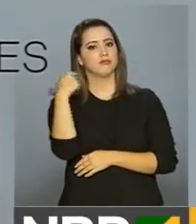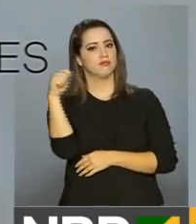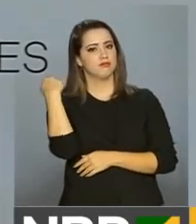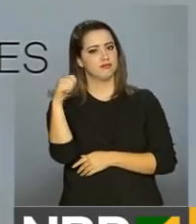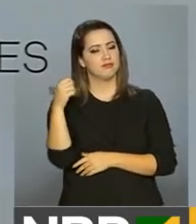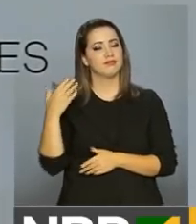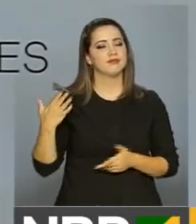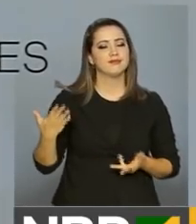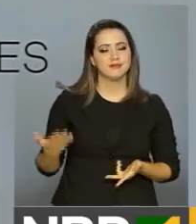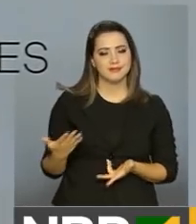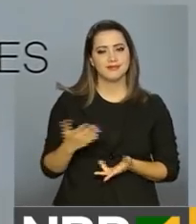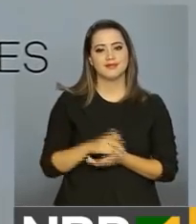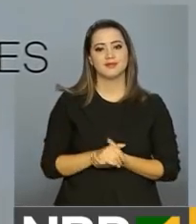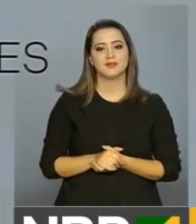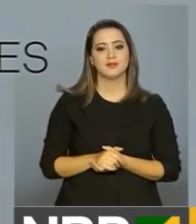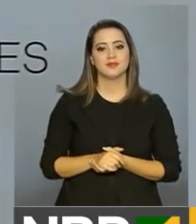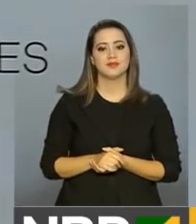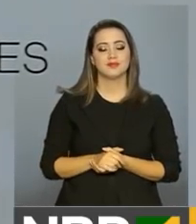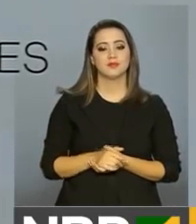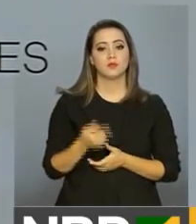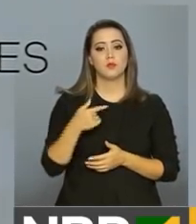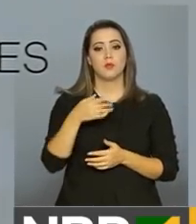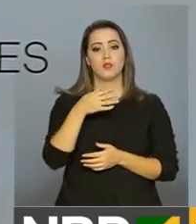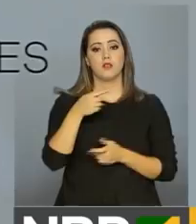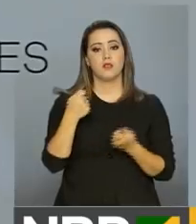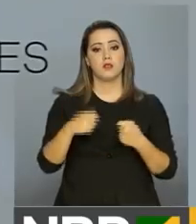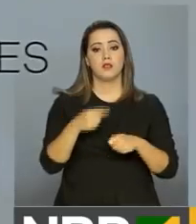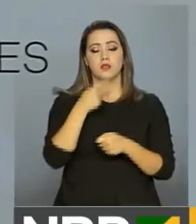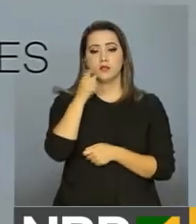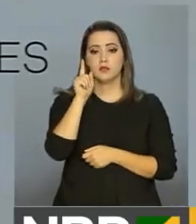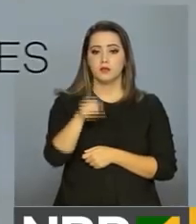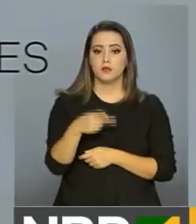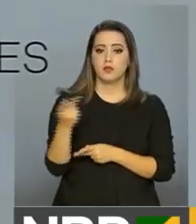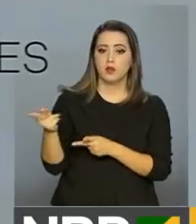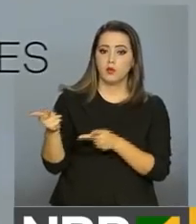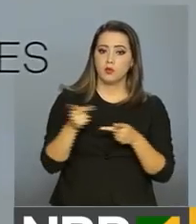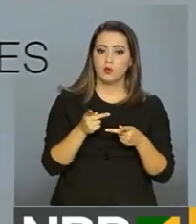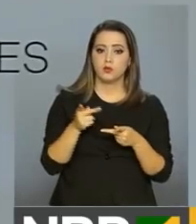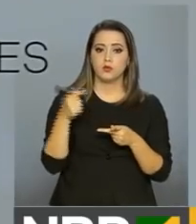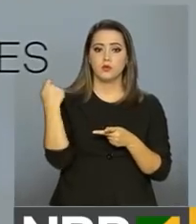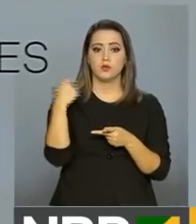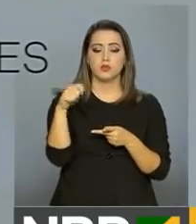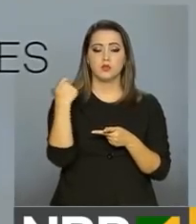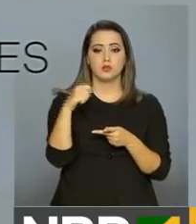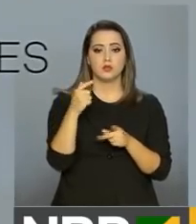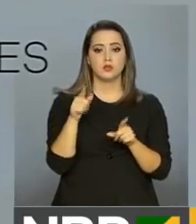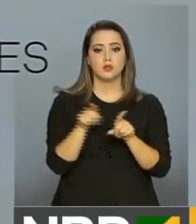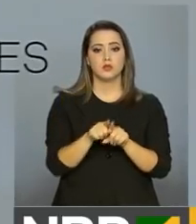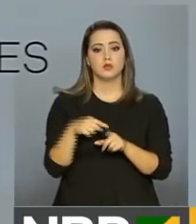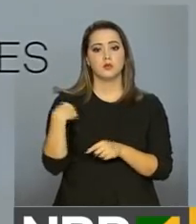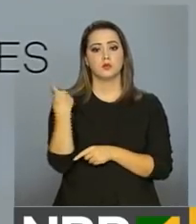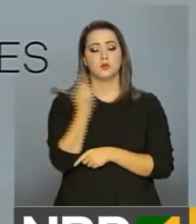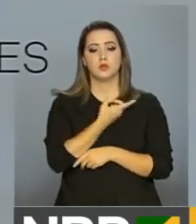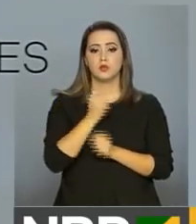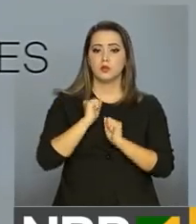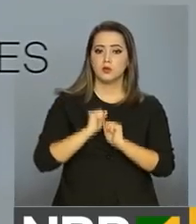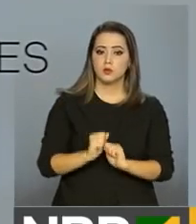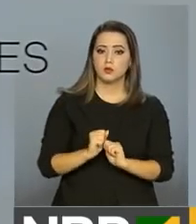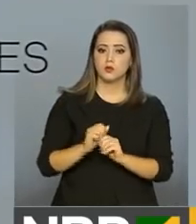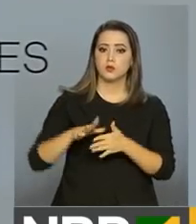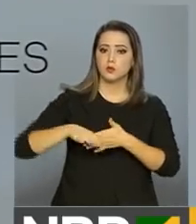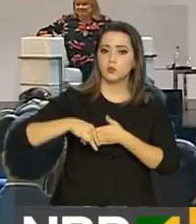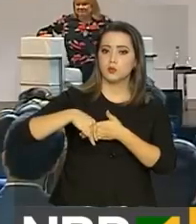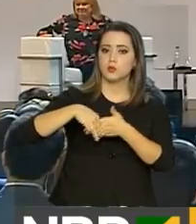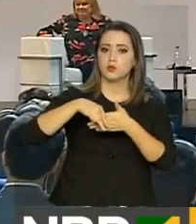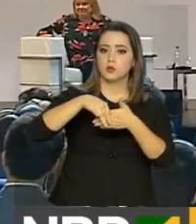belo país. Fiz questão de atender ao convite do presidente Macri para que pudéssemos, os líderes